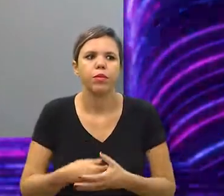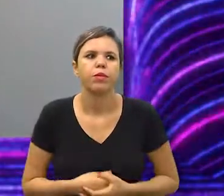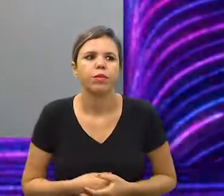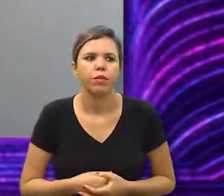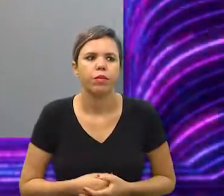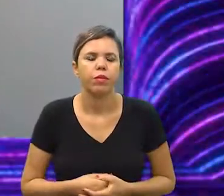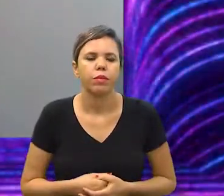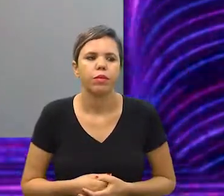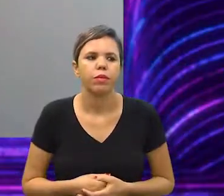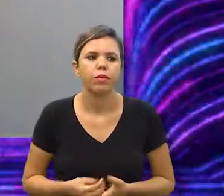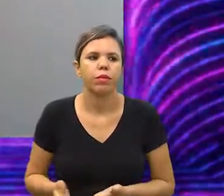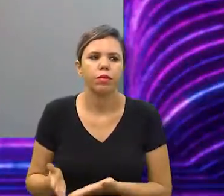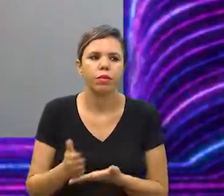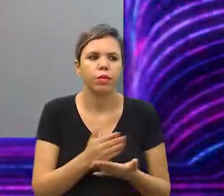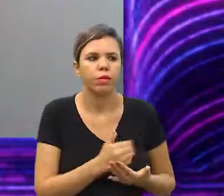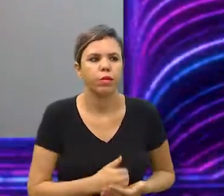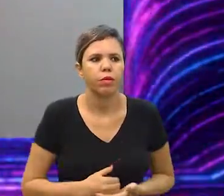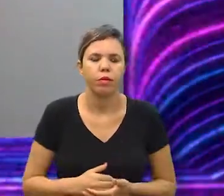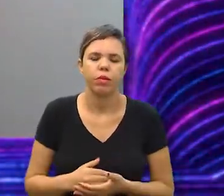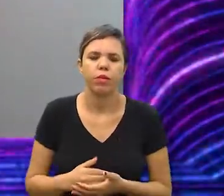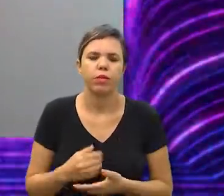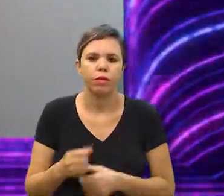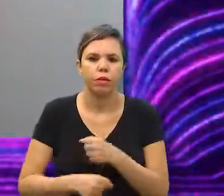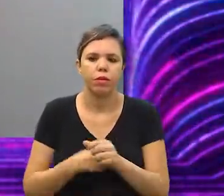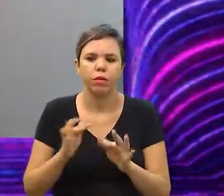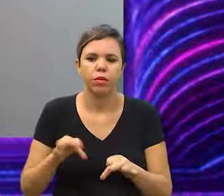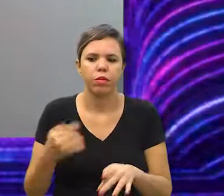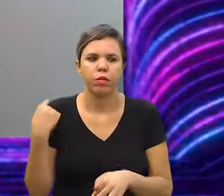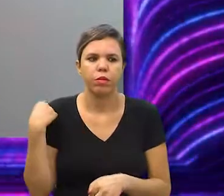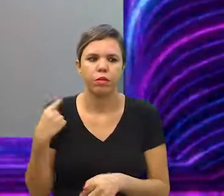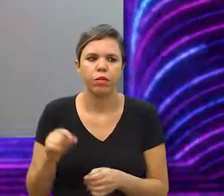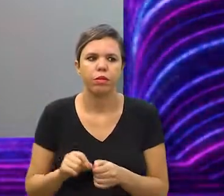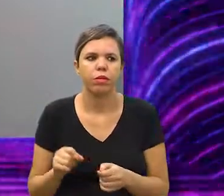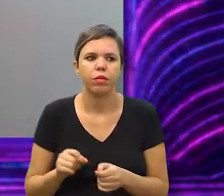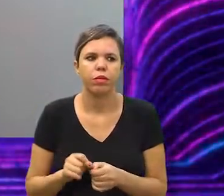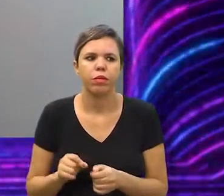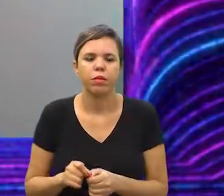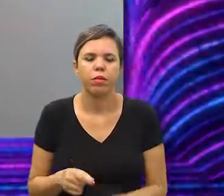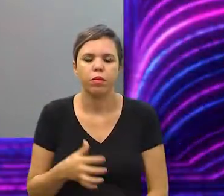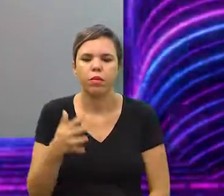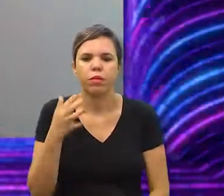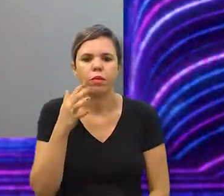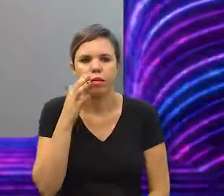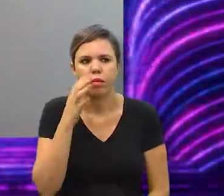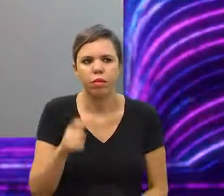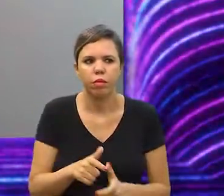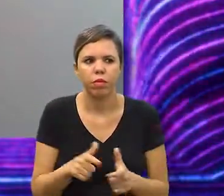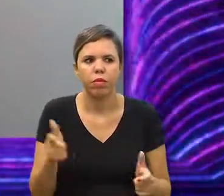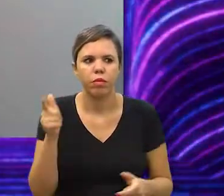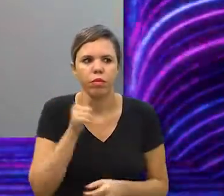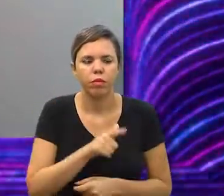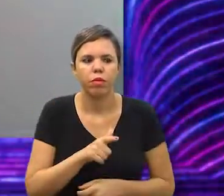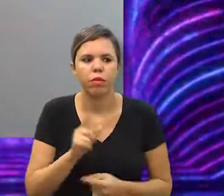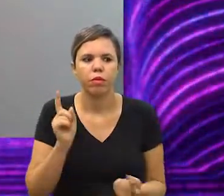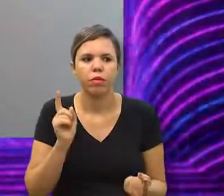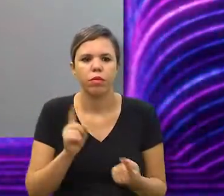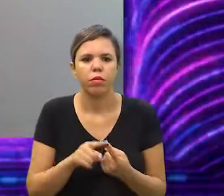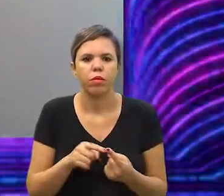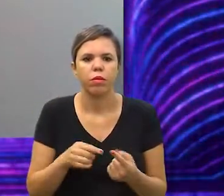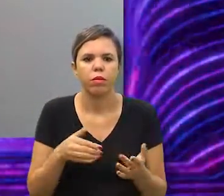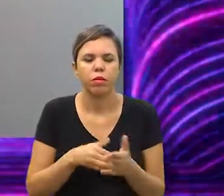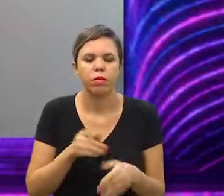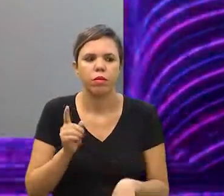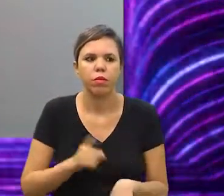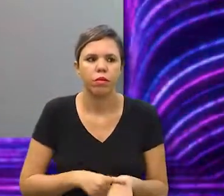de financiamento coletivo, né, no Catarse no final do ano passado. Foi intenso, a gente conseguiu bater a meta na